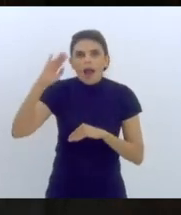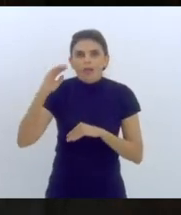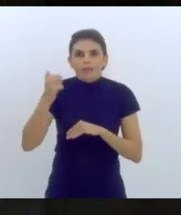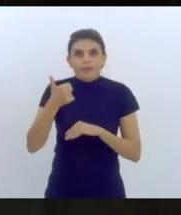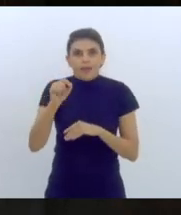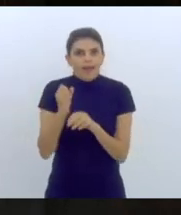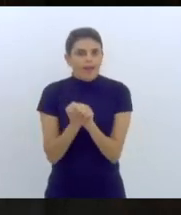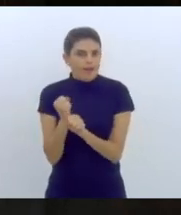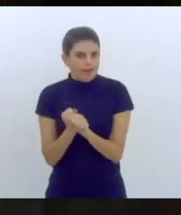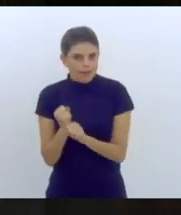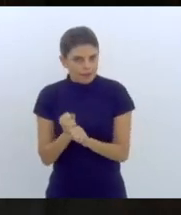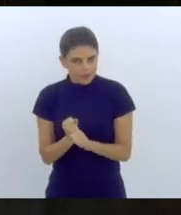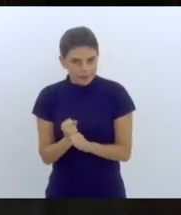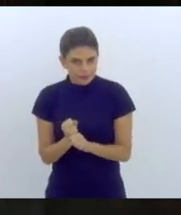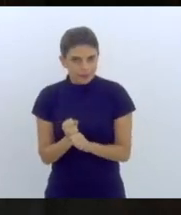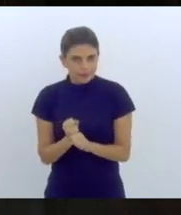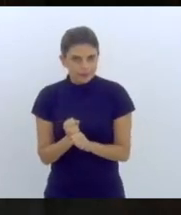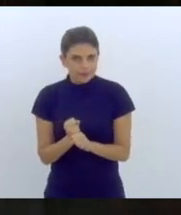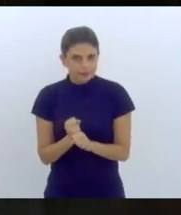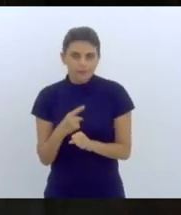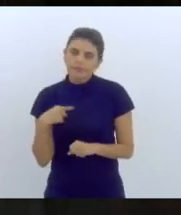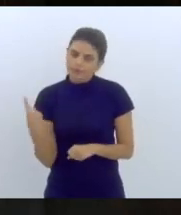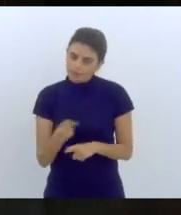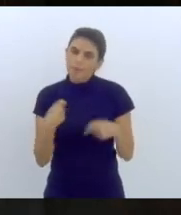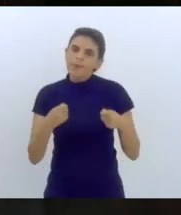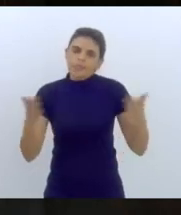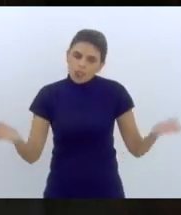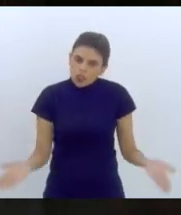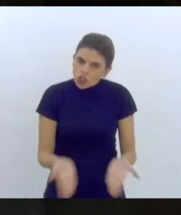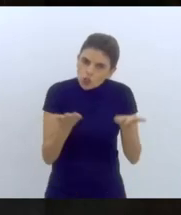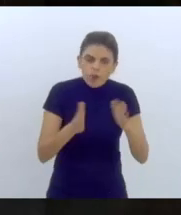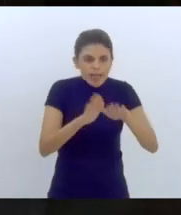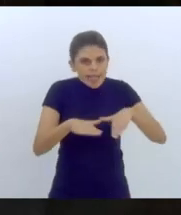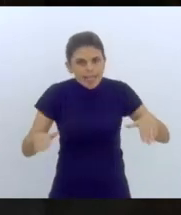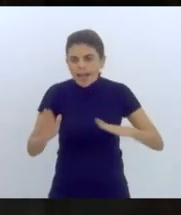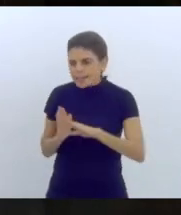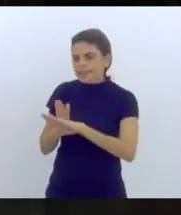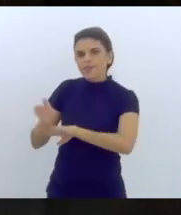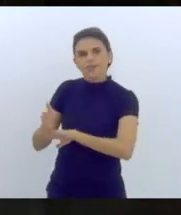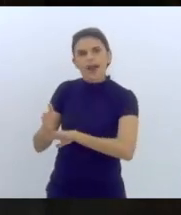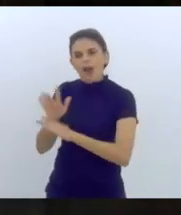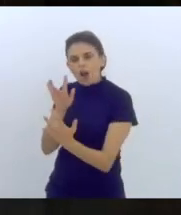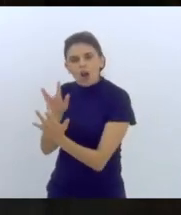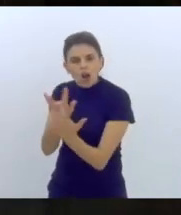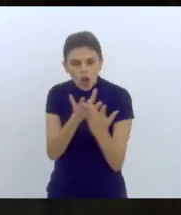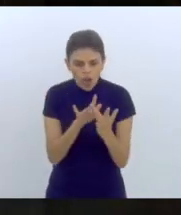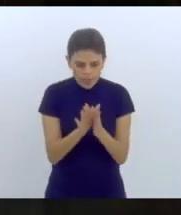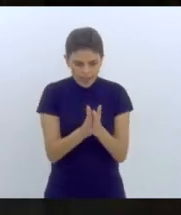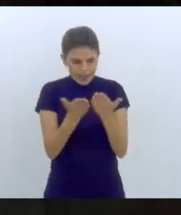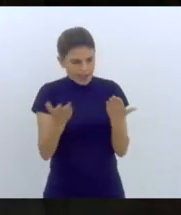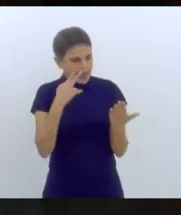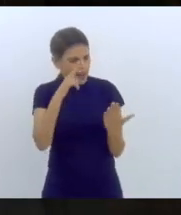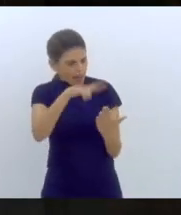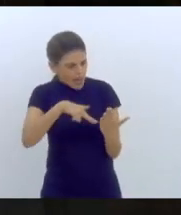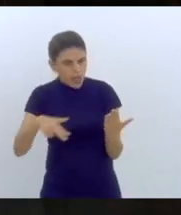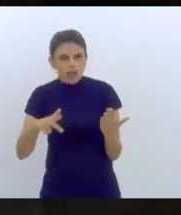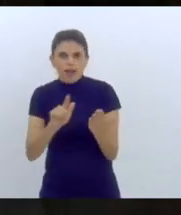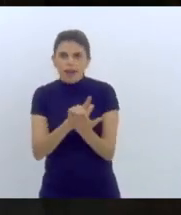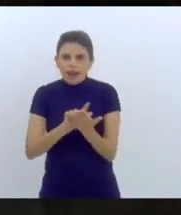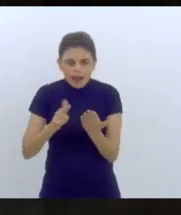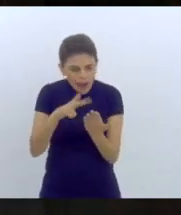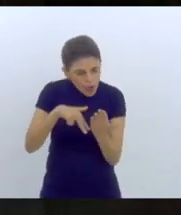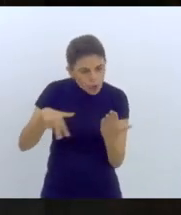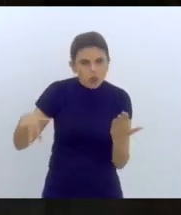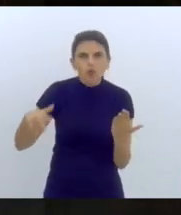década, e a gente precisa estimular as nossas crianças a terem acesso ao livro, à leitura, a sonhar,